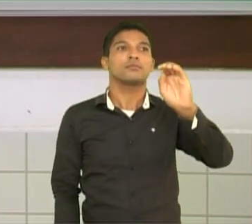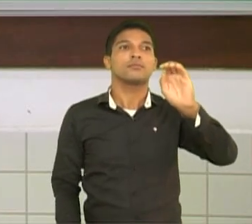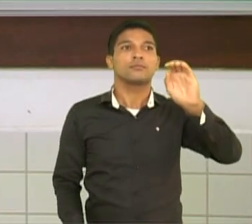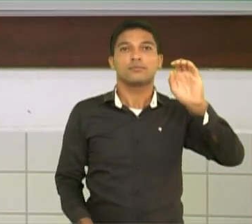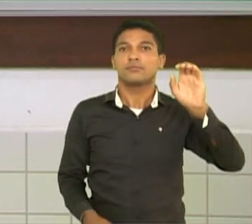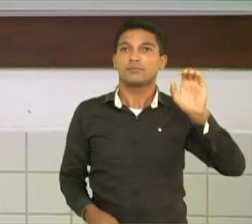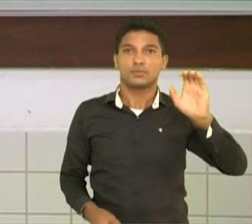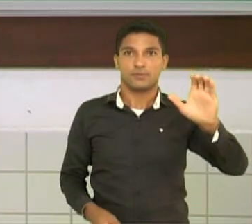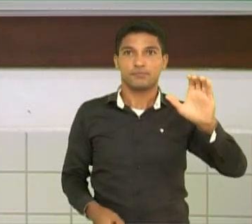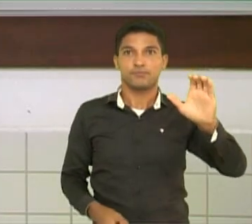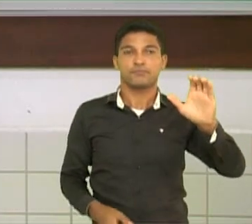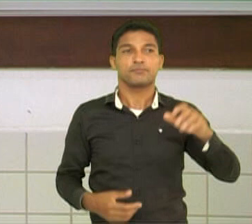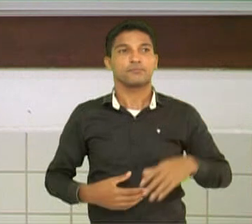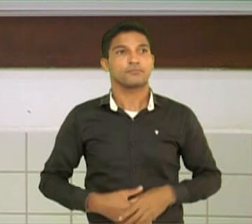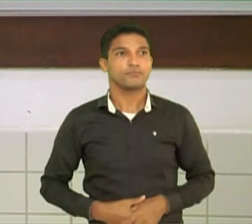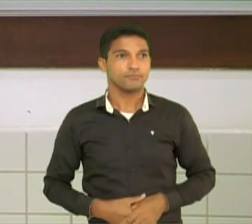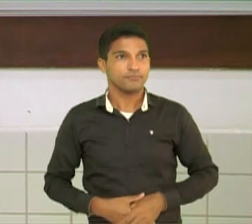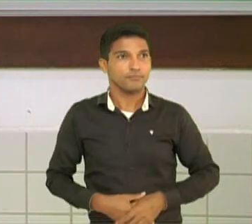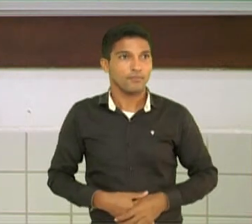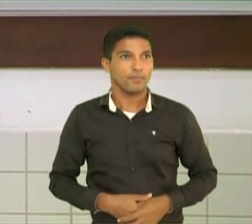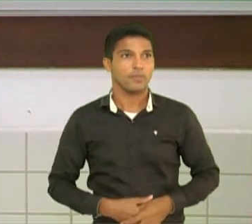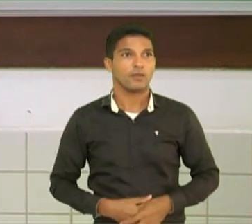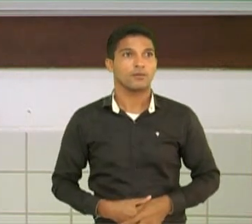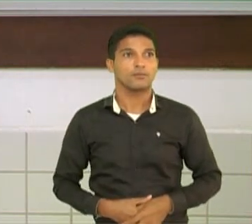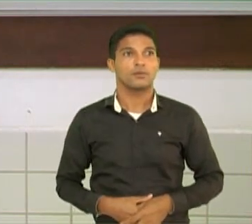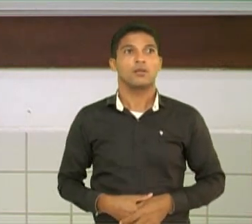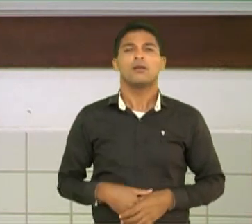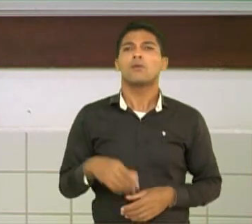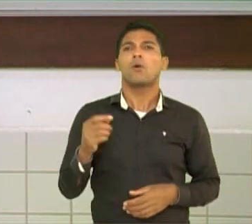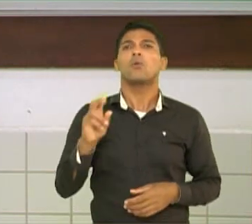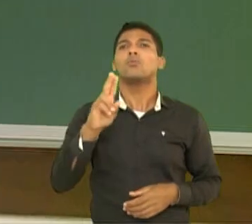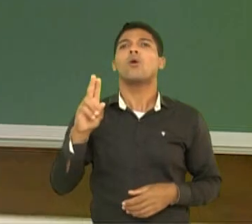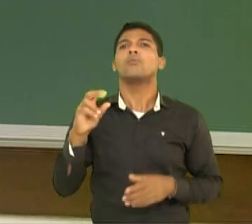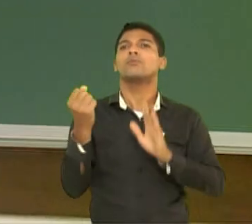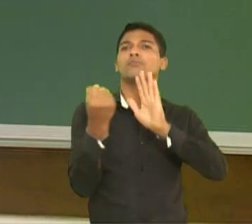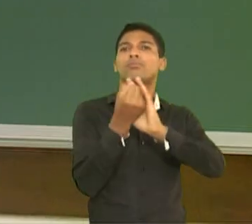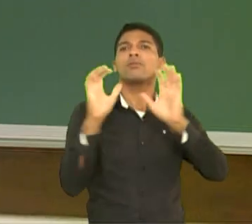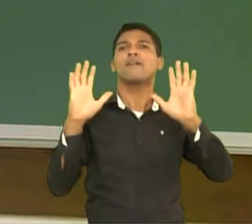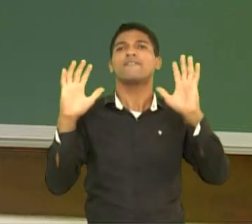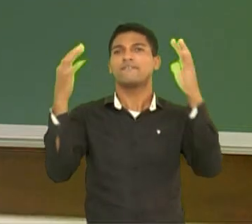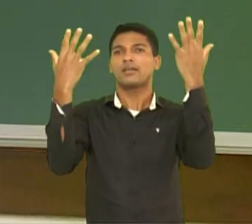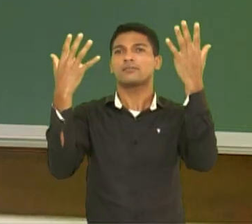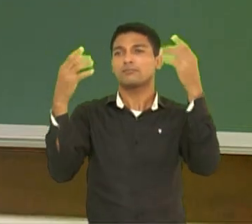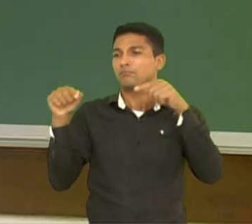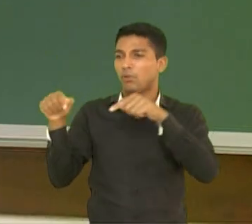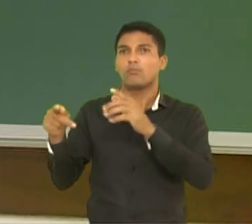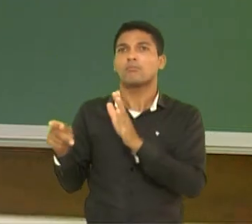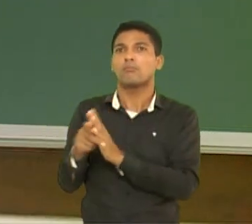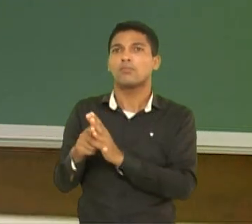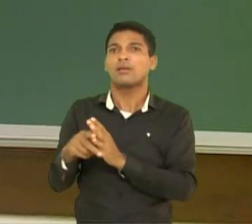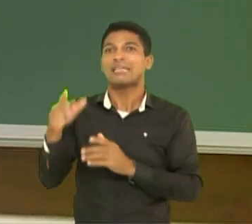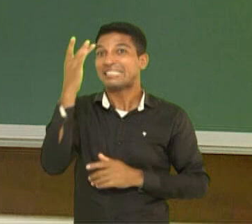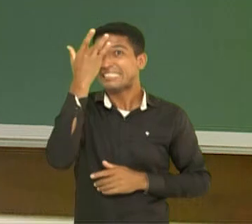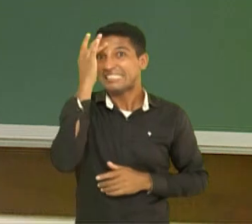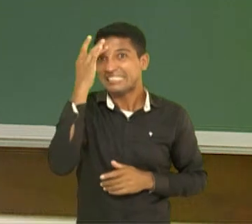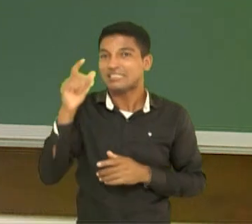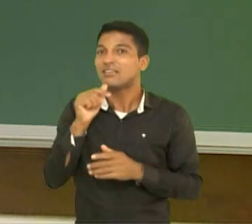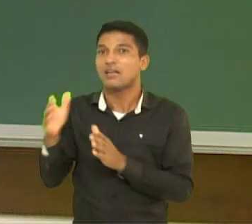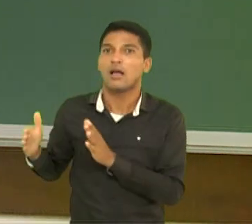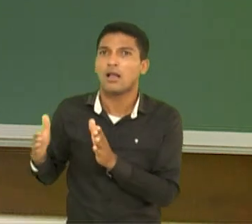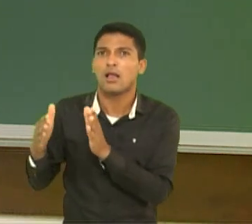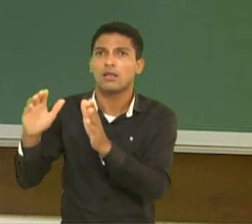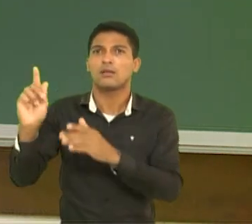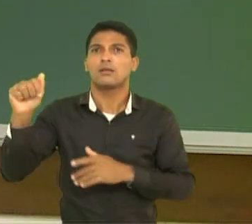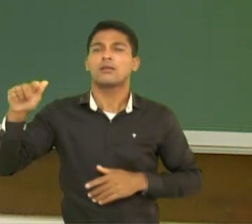que você vai conseguir responder. Então, letra A, Bumba Meu Boi. Letra B, o Toré.